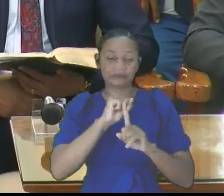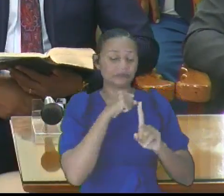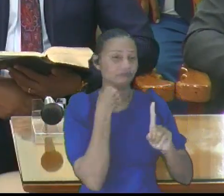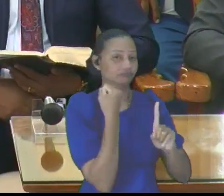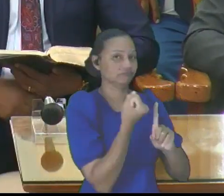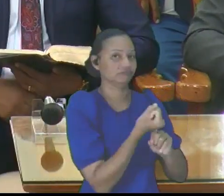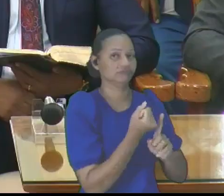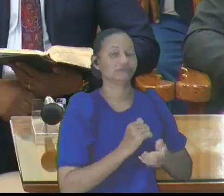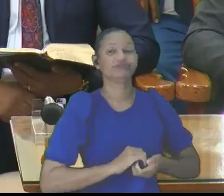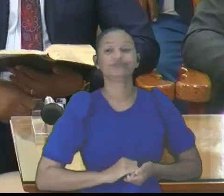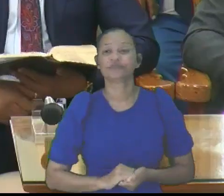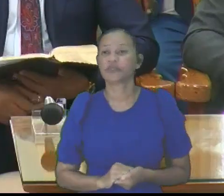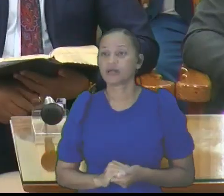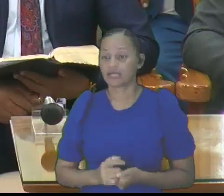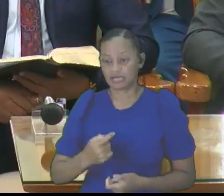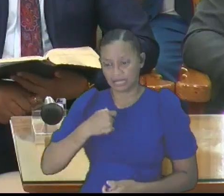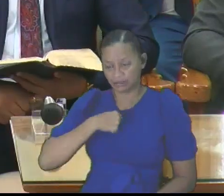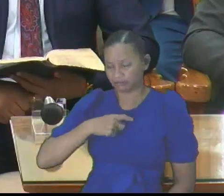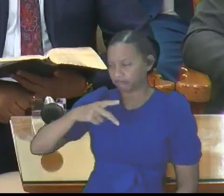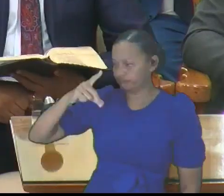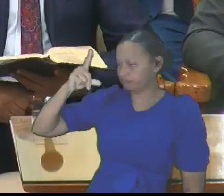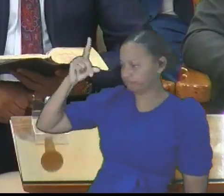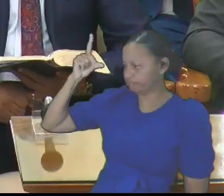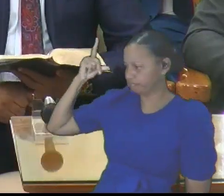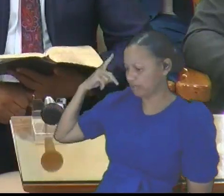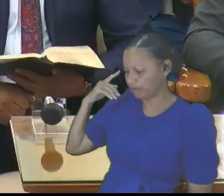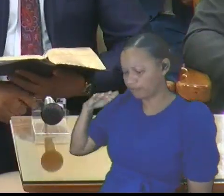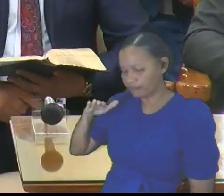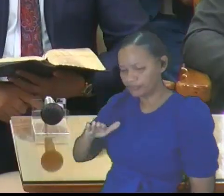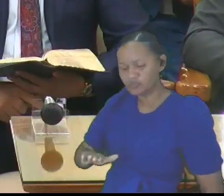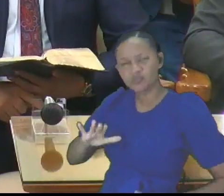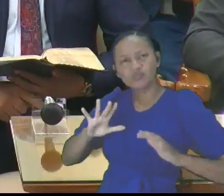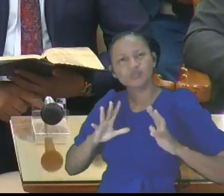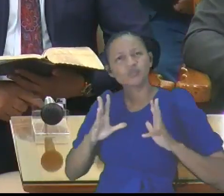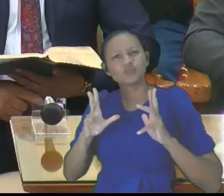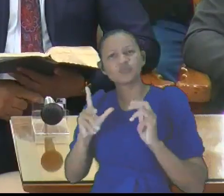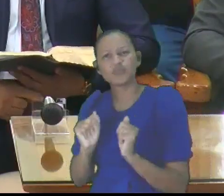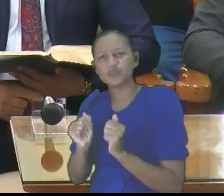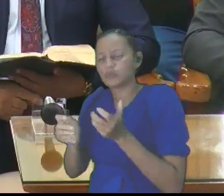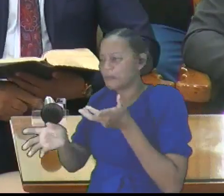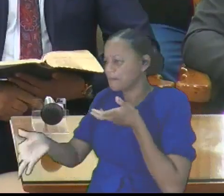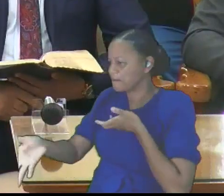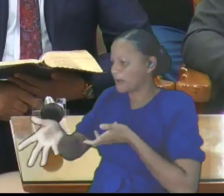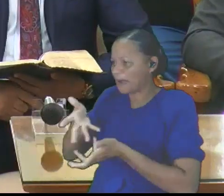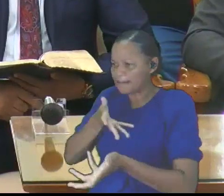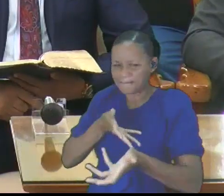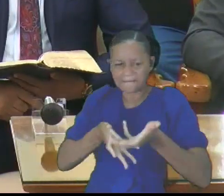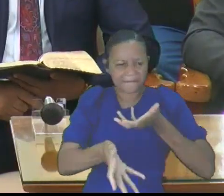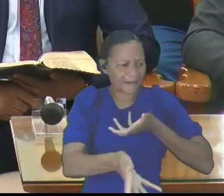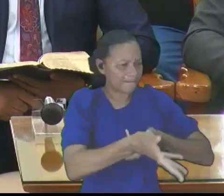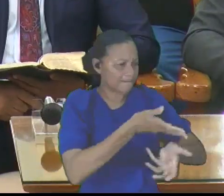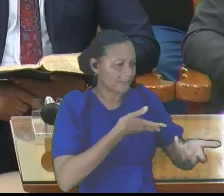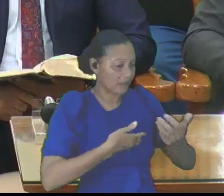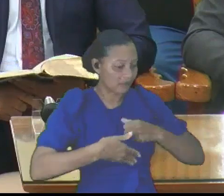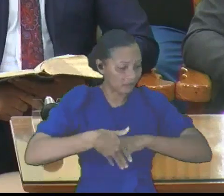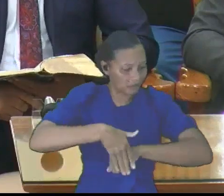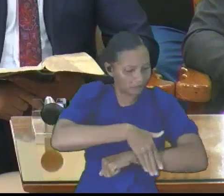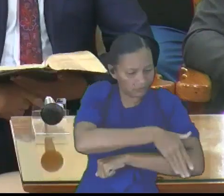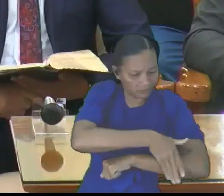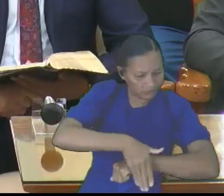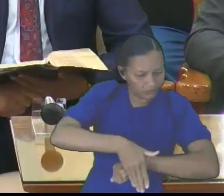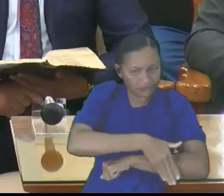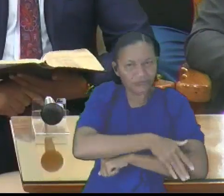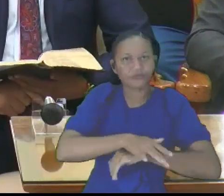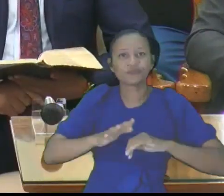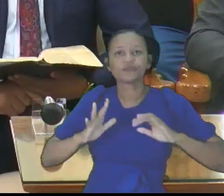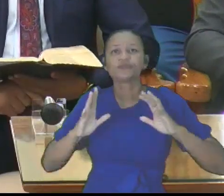sociedade. Quando eu era menino, todo mundo tinha comunhão com todo mundo. Eu morava numa rua e todo